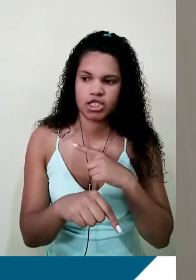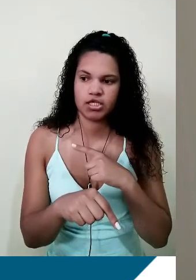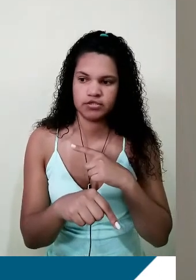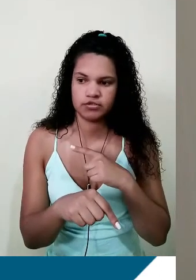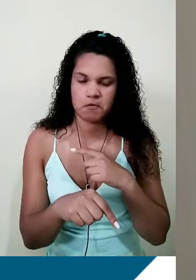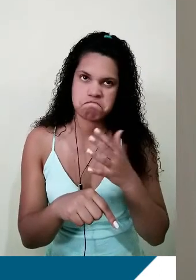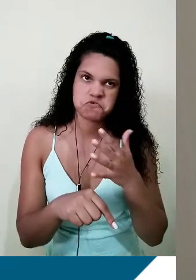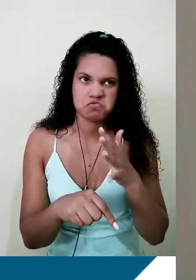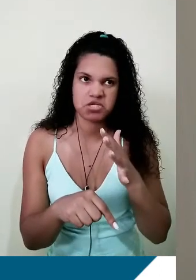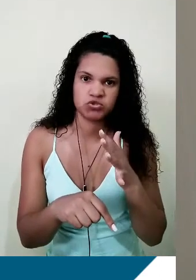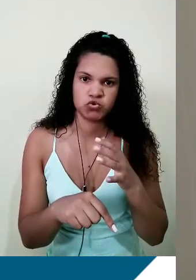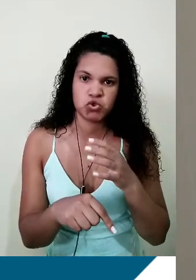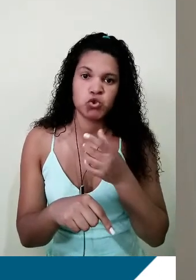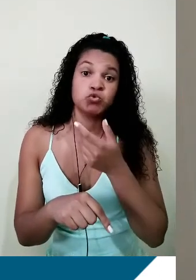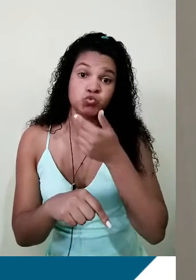a